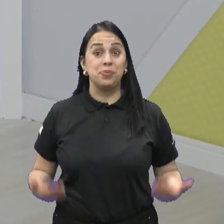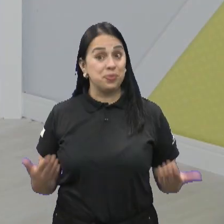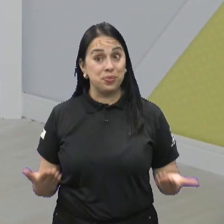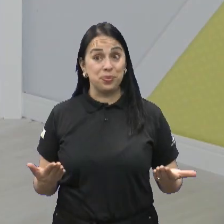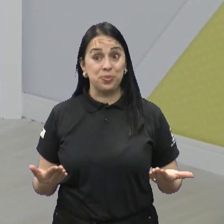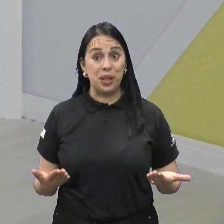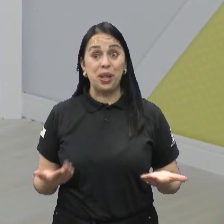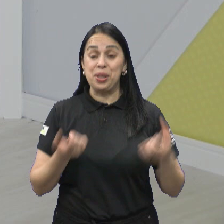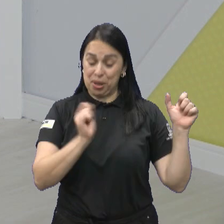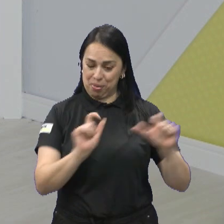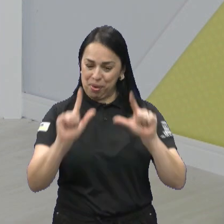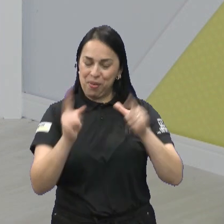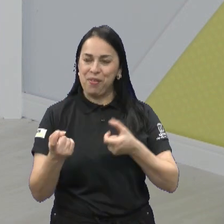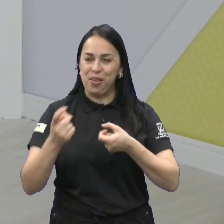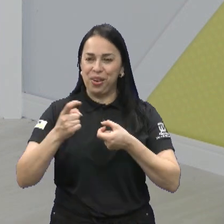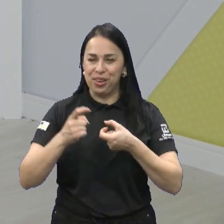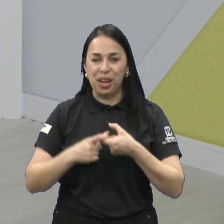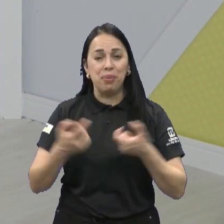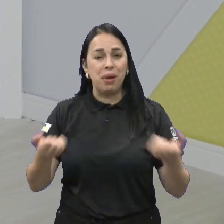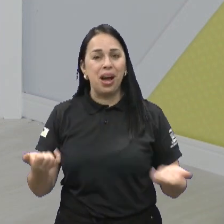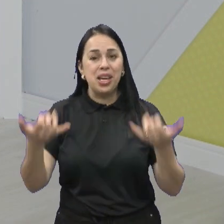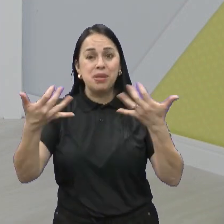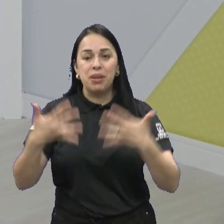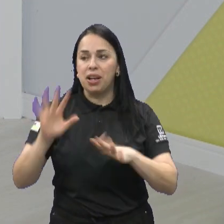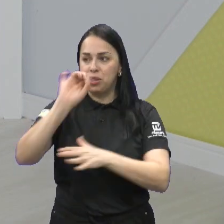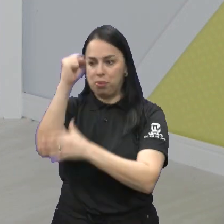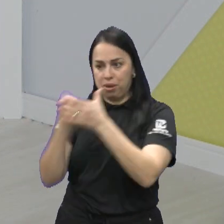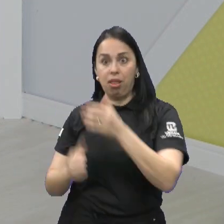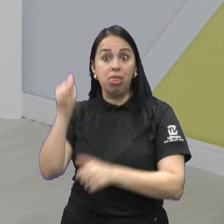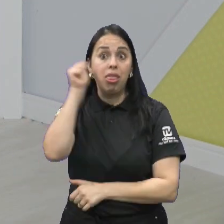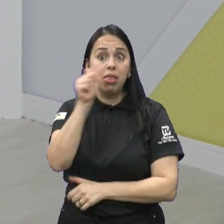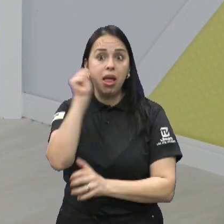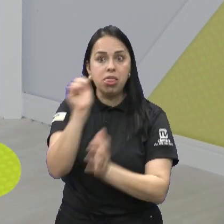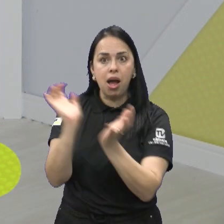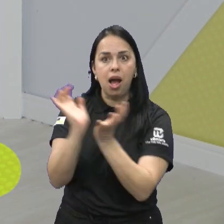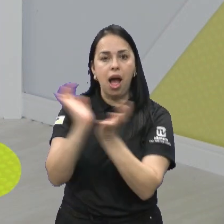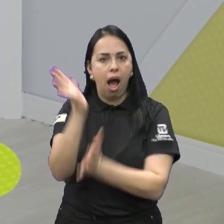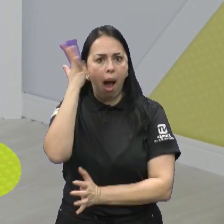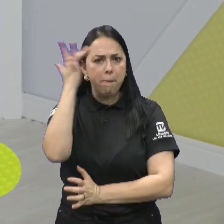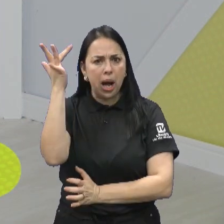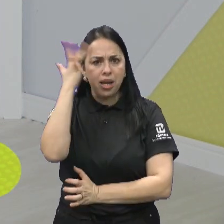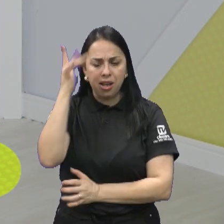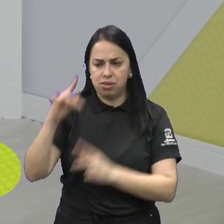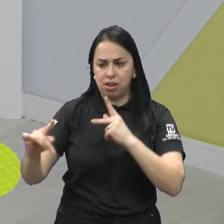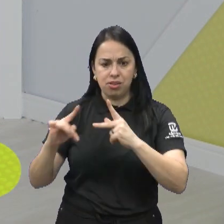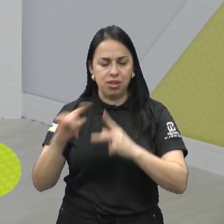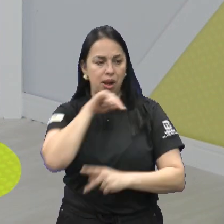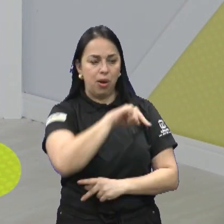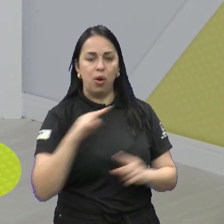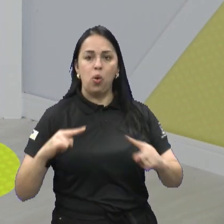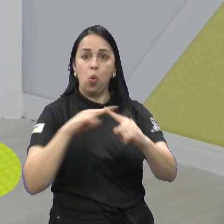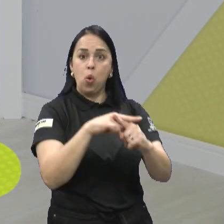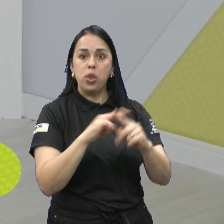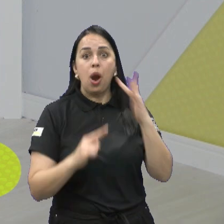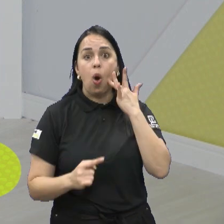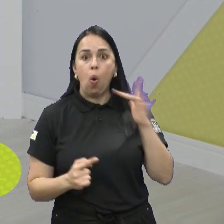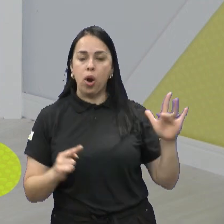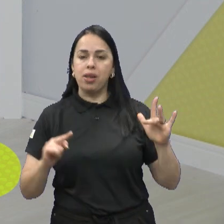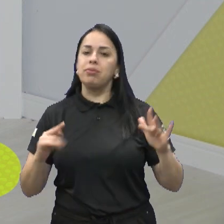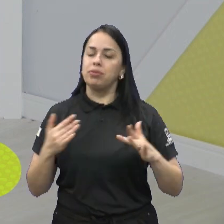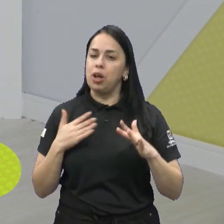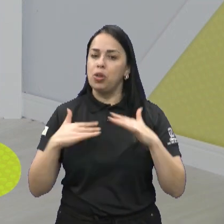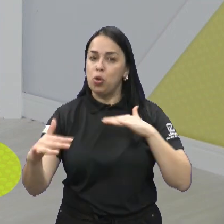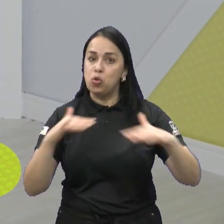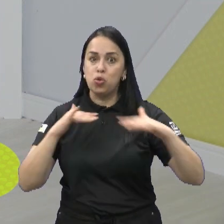Muito bem, estamos de volta com a Hora do Esporte para falar de basquete feminino. Amanhã, São José e Ourinhos entram em quadra pelo jogo